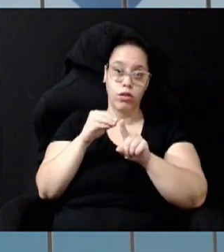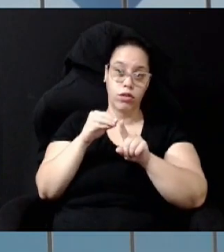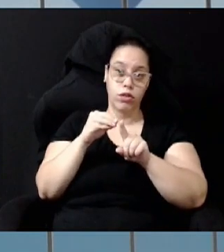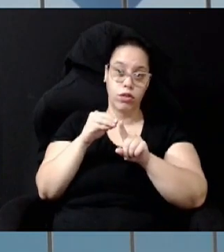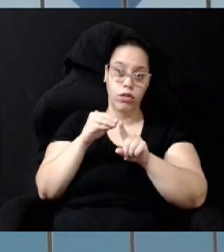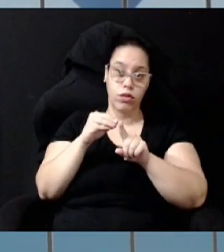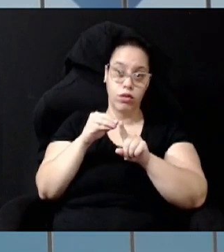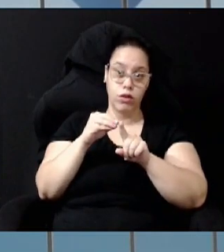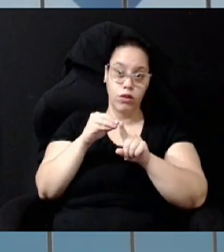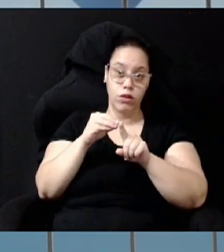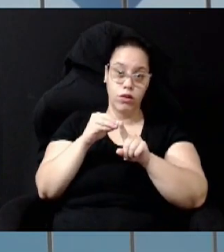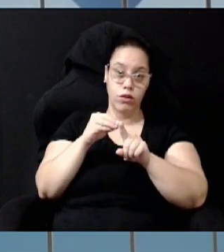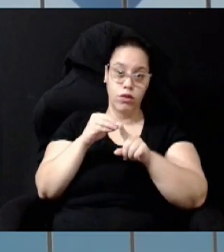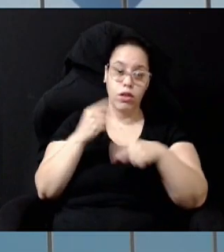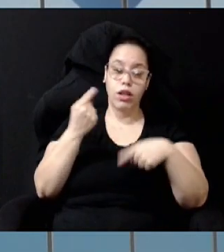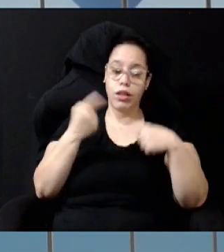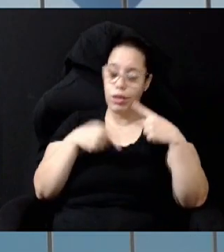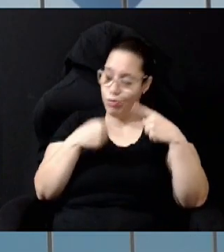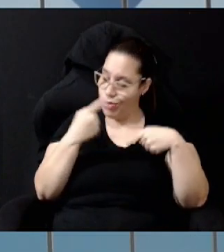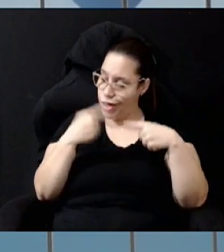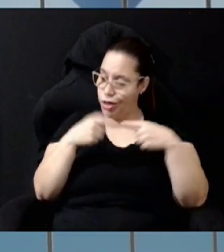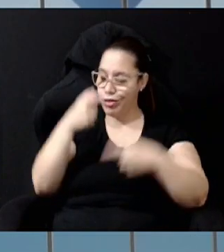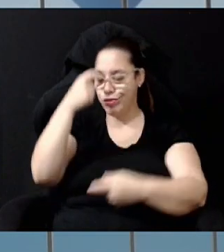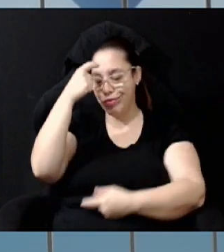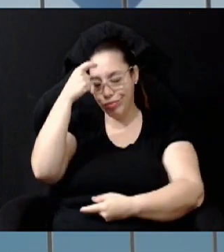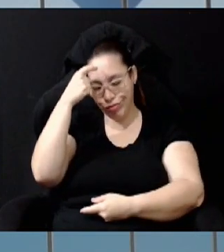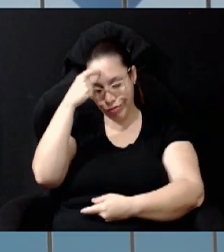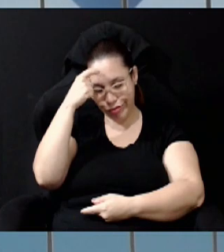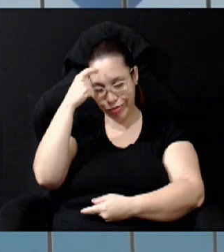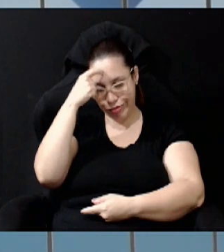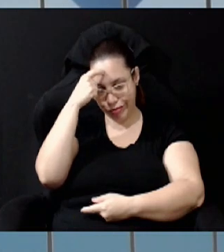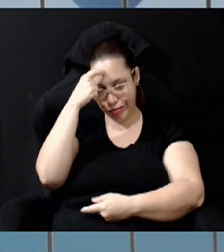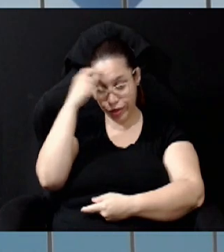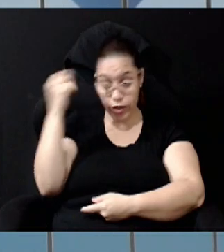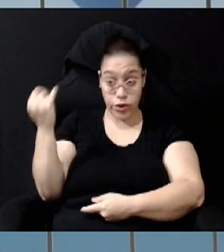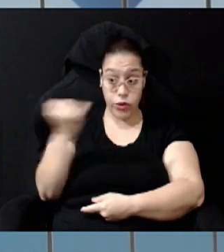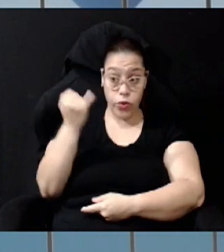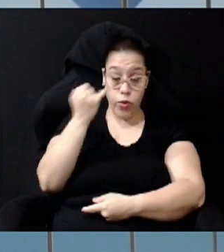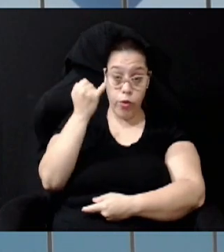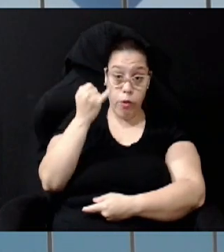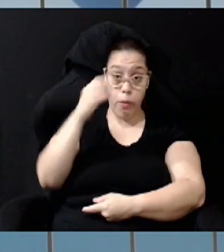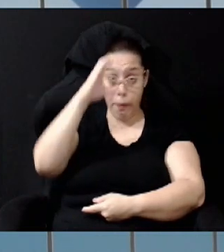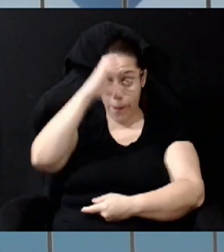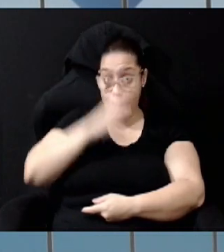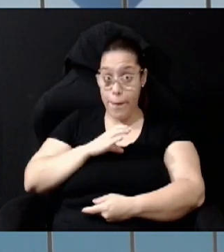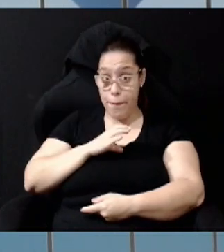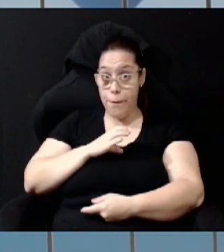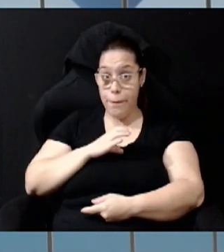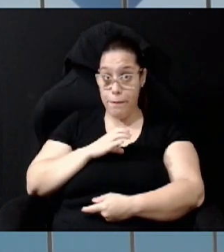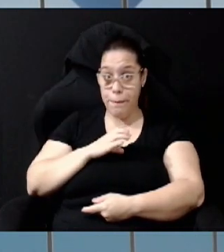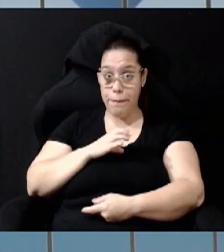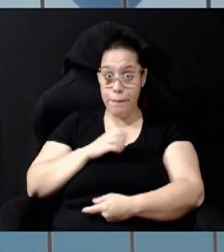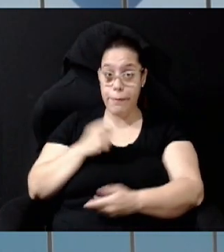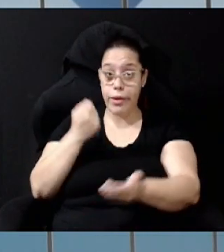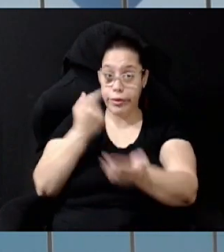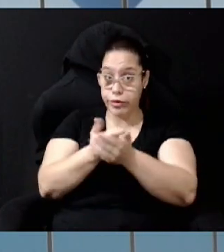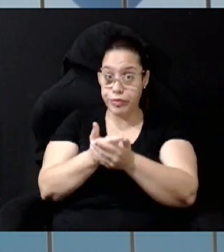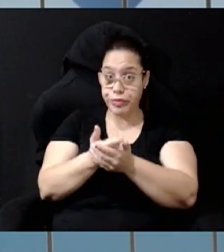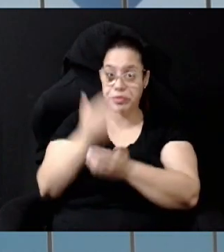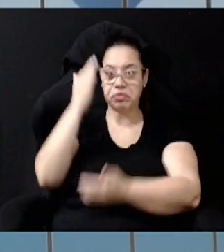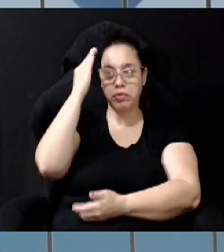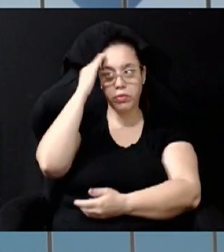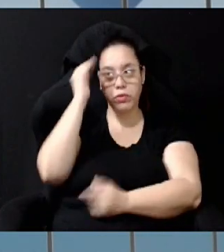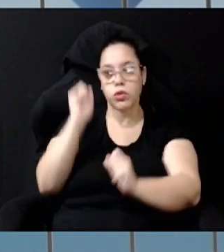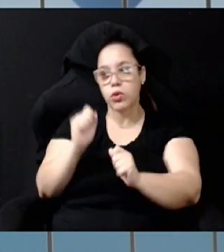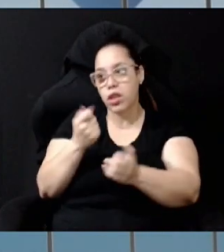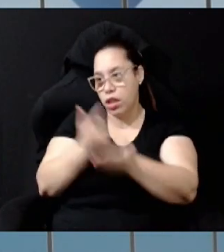esse debate, essa conscientização é de extrema importância, até para o cidadão quando for adquirir, comprar, saber o que ele está comprando,